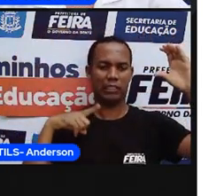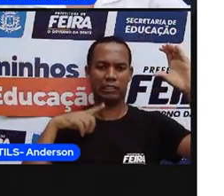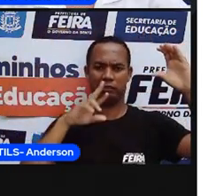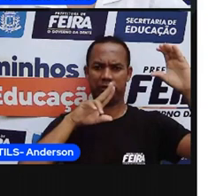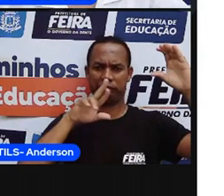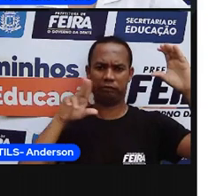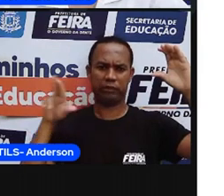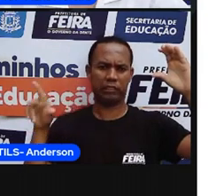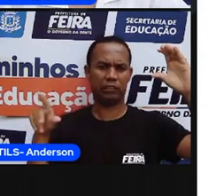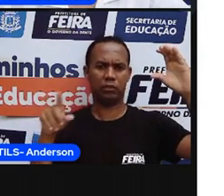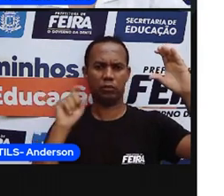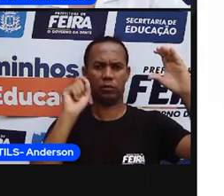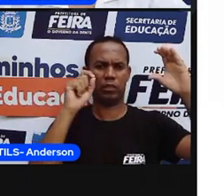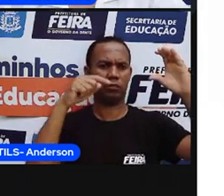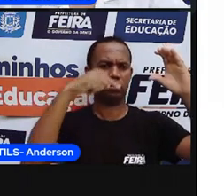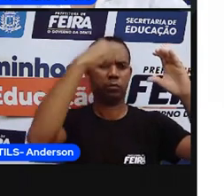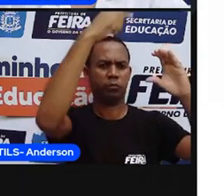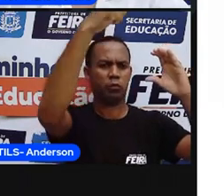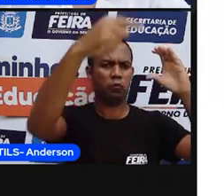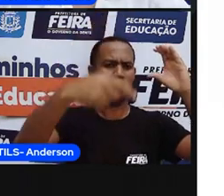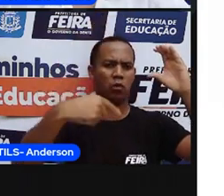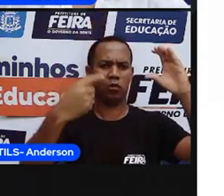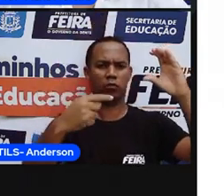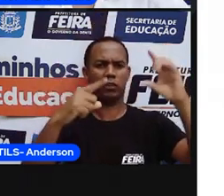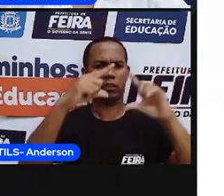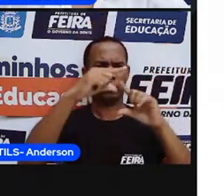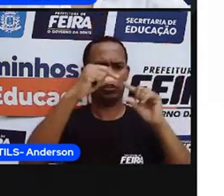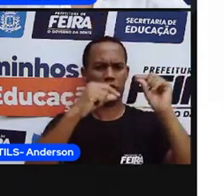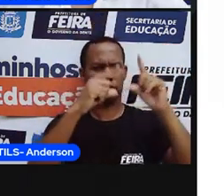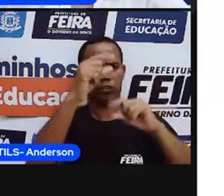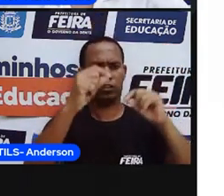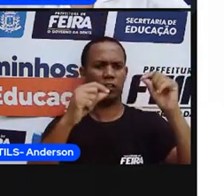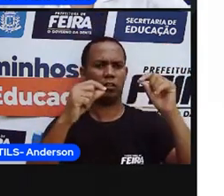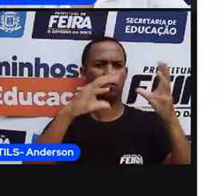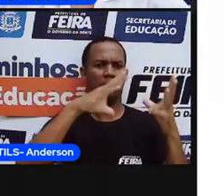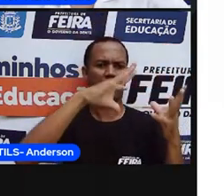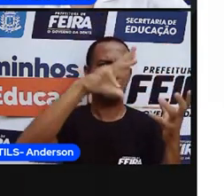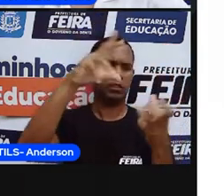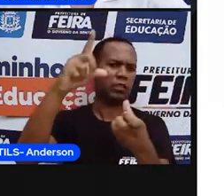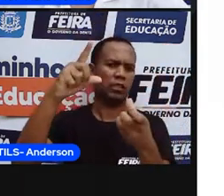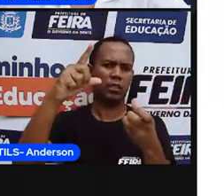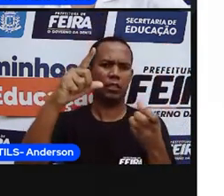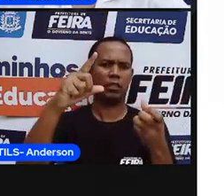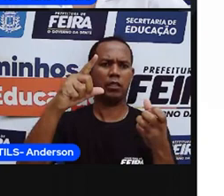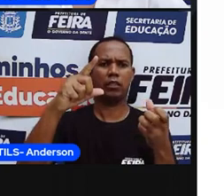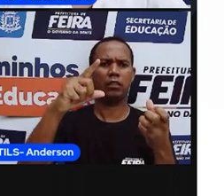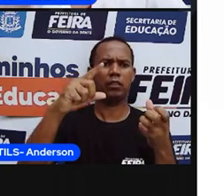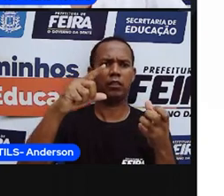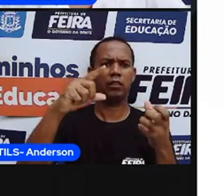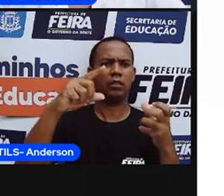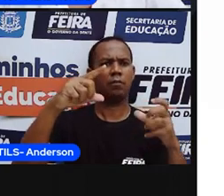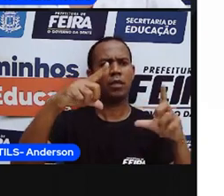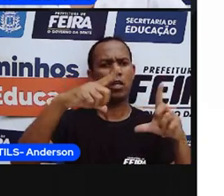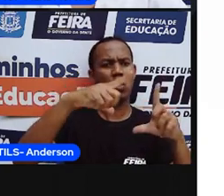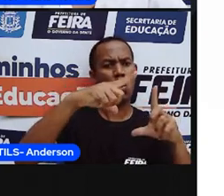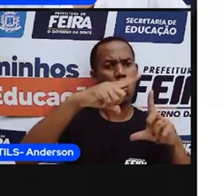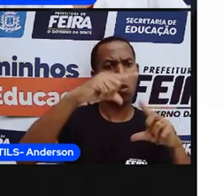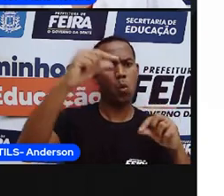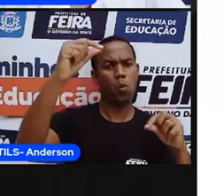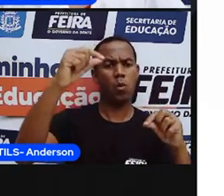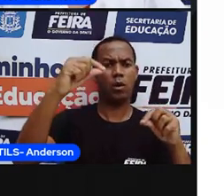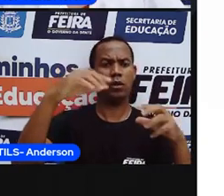corpos celestes que compõem a galáxia, né? Como estrelas, planetas, satélites naturais, que é o caso da Lua, cometas,